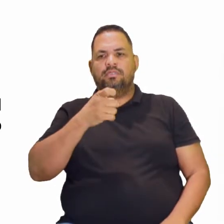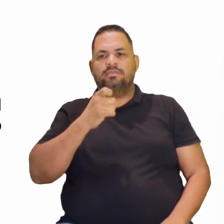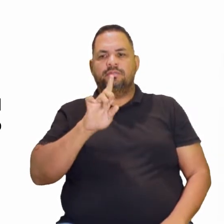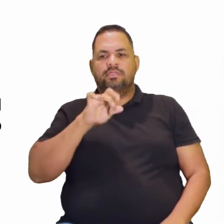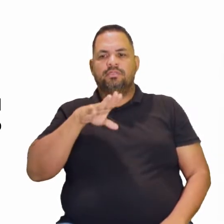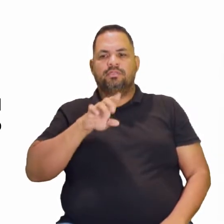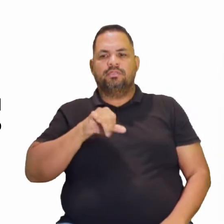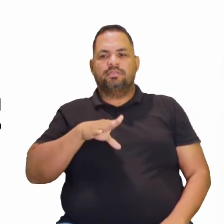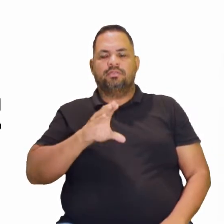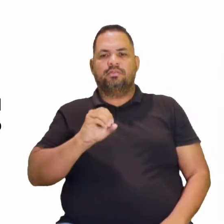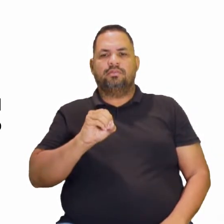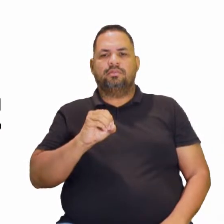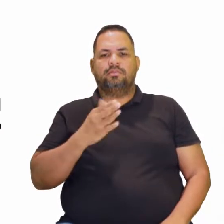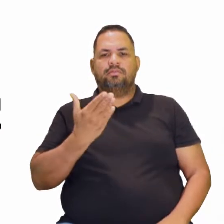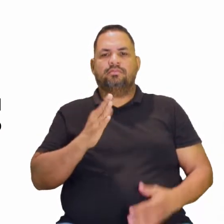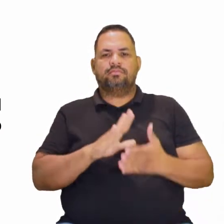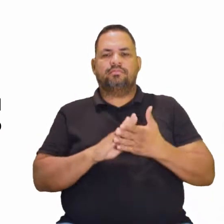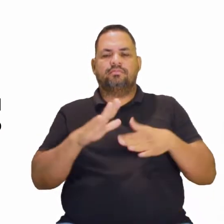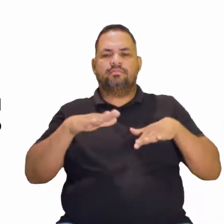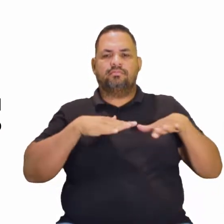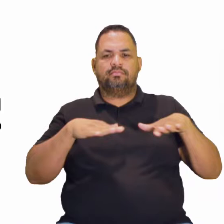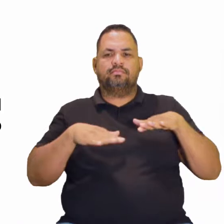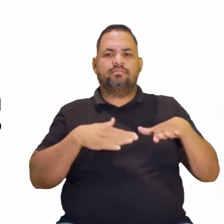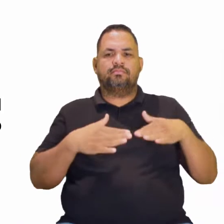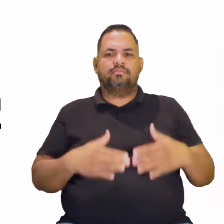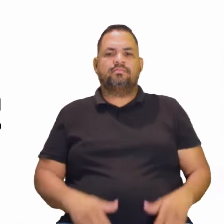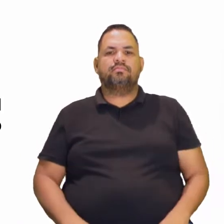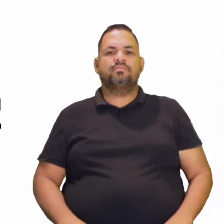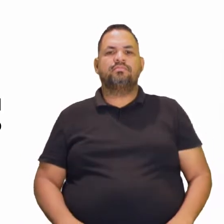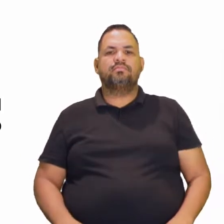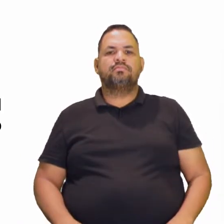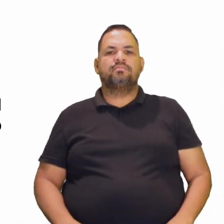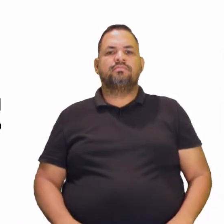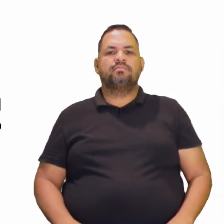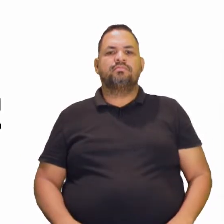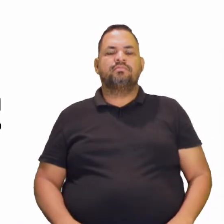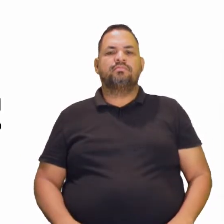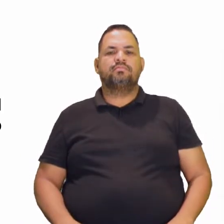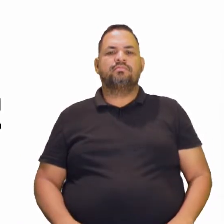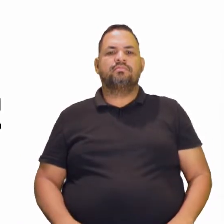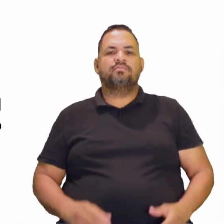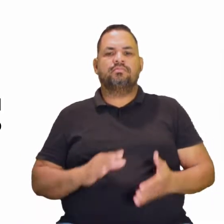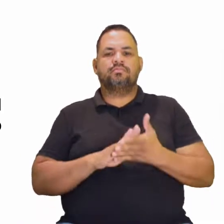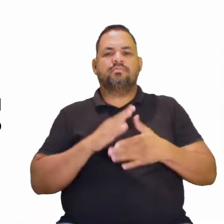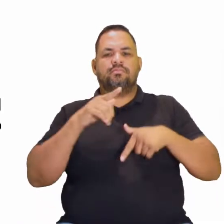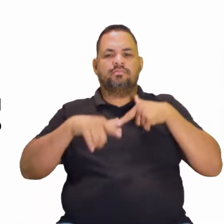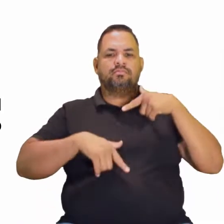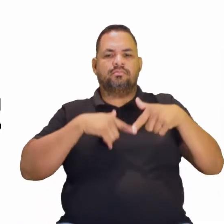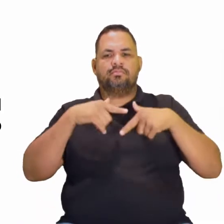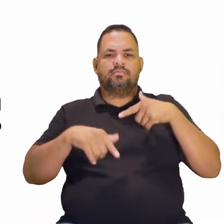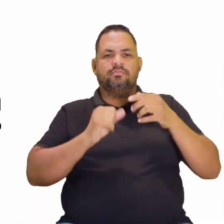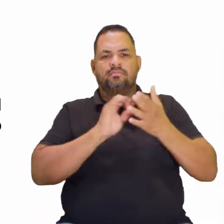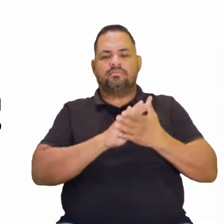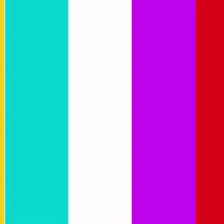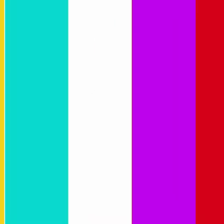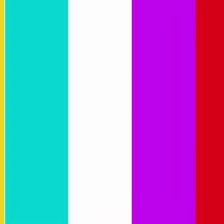expressionismo, que foi um movimento em que ele se engajou durante seus anos